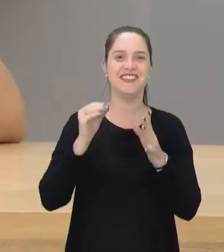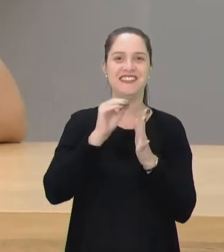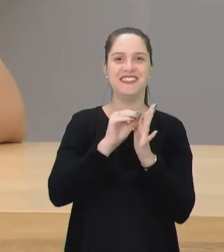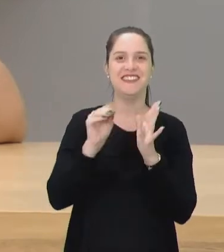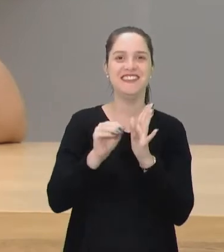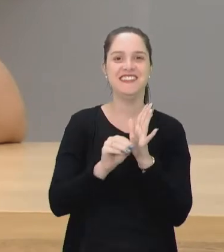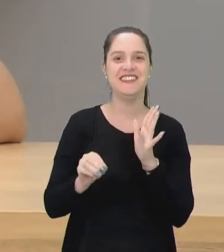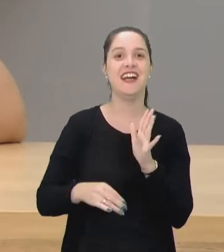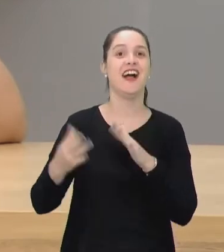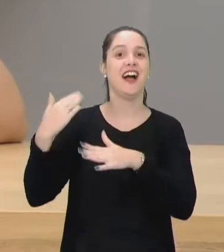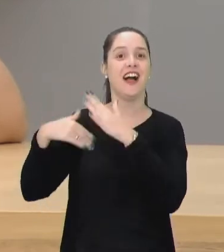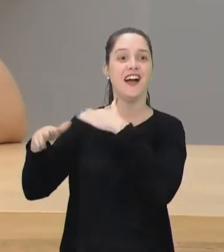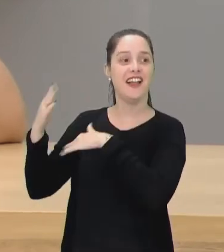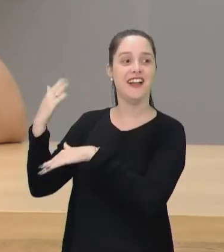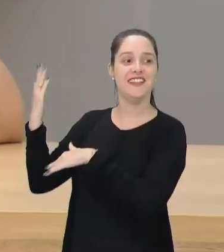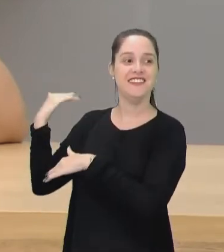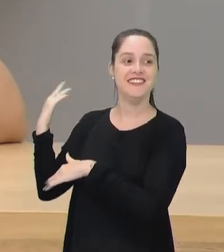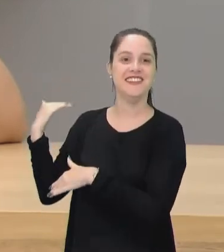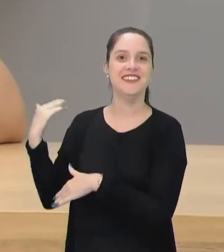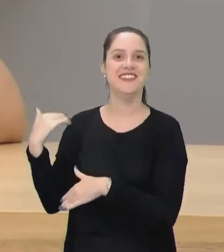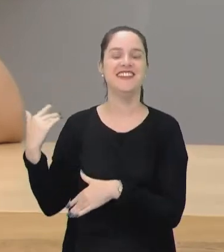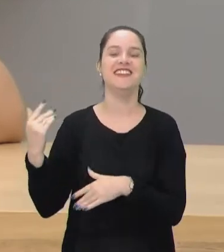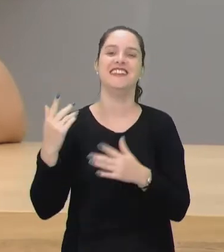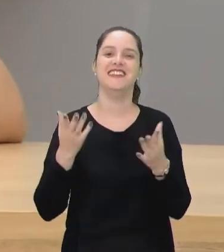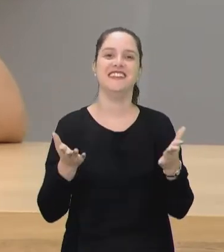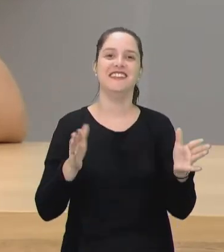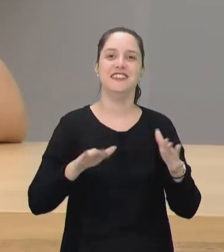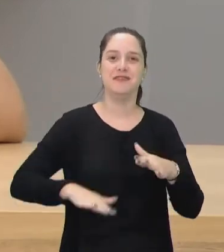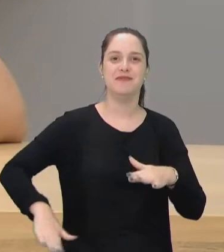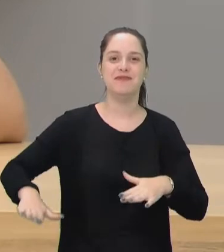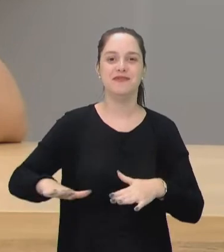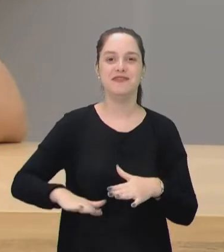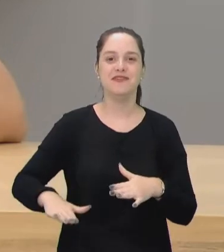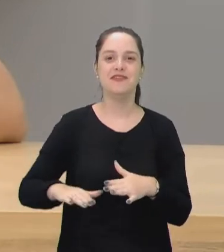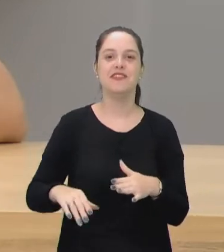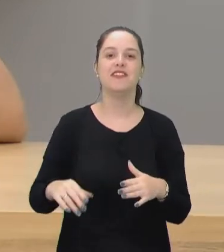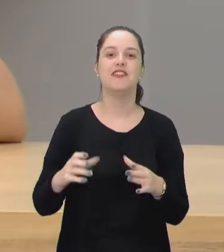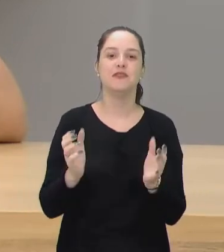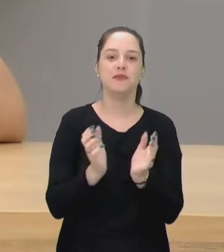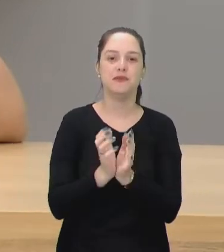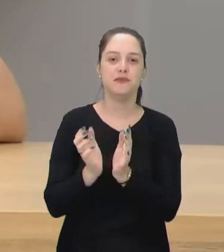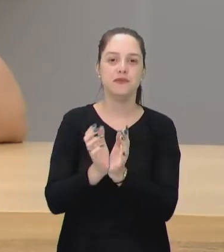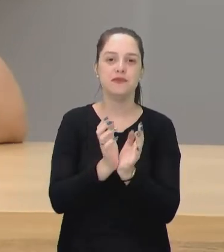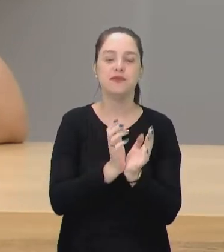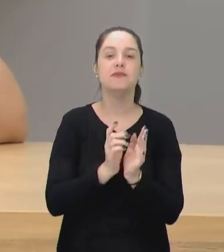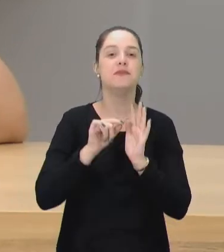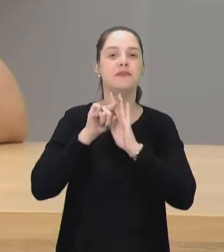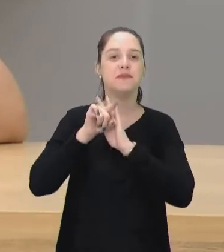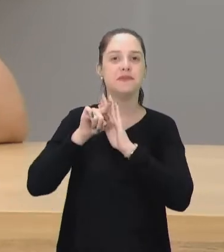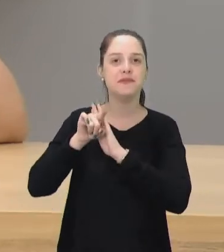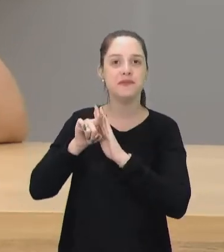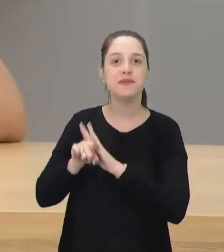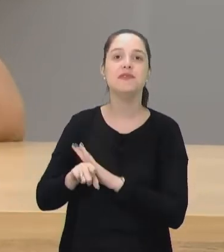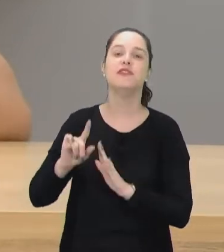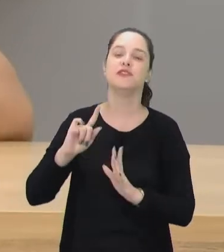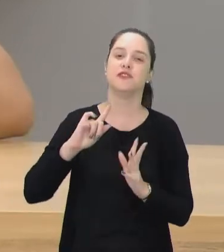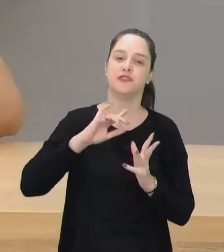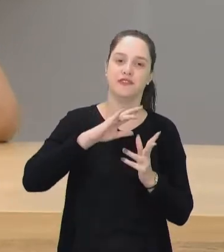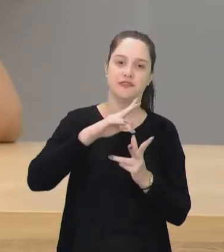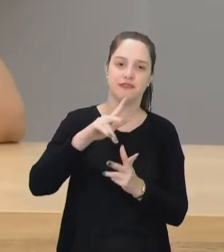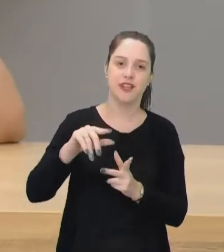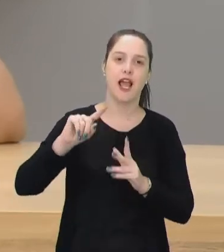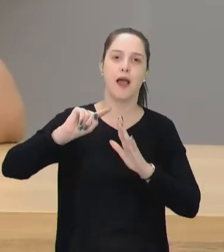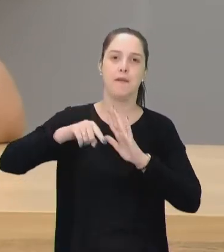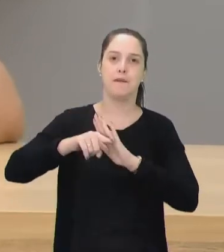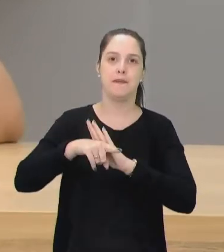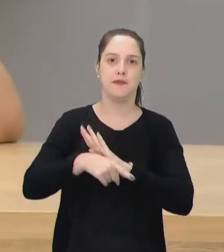aulas anteriores. Basicamente, vocês iam se dividir em 5 grupos, cada grupo pesquisa a biografia e se